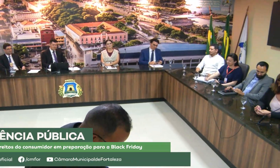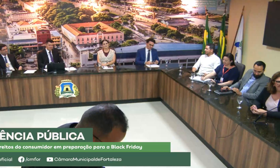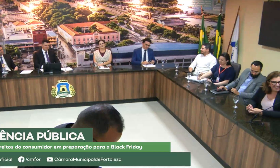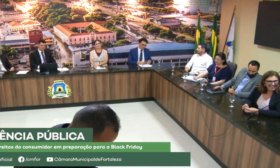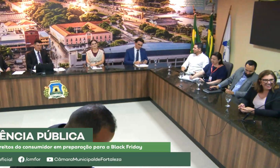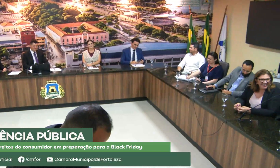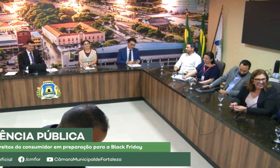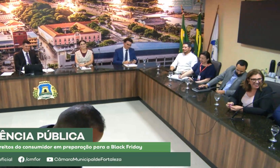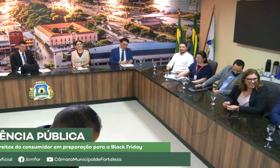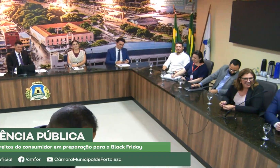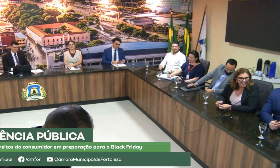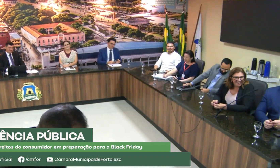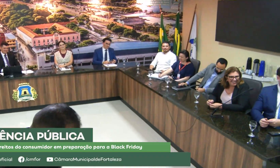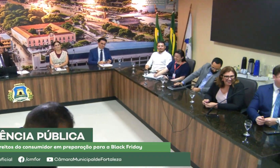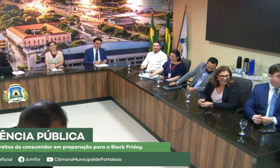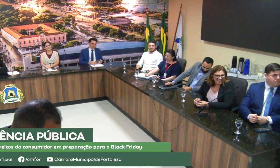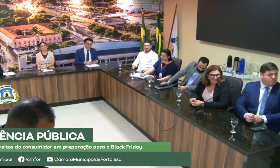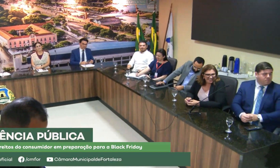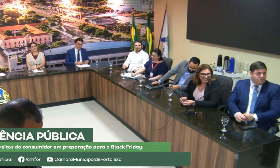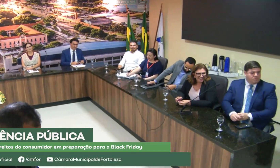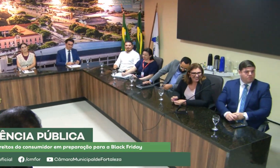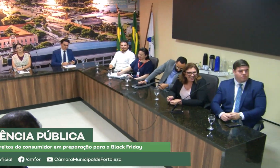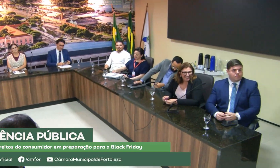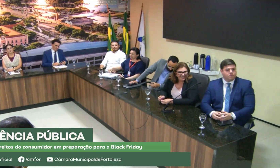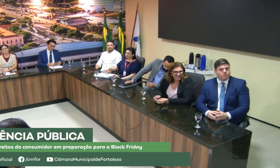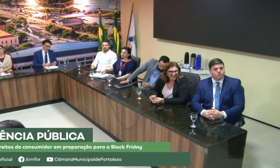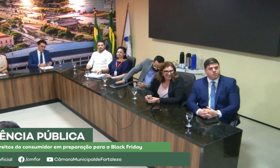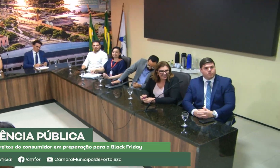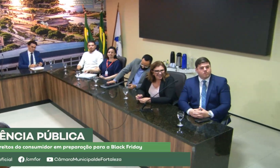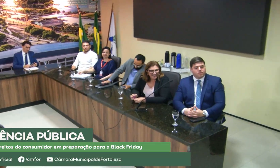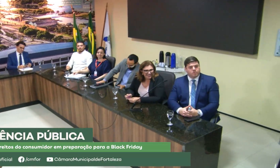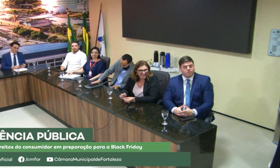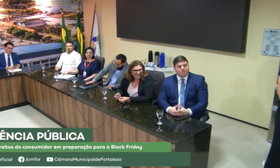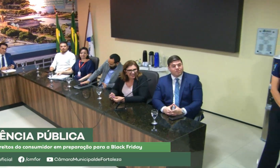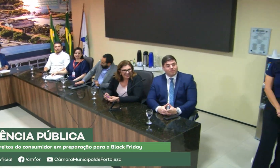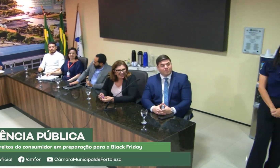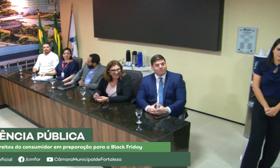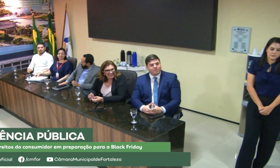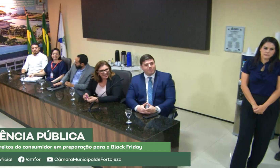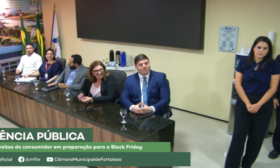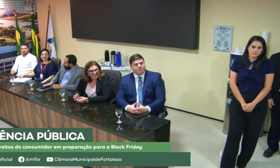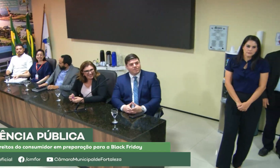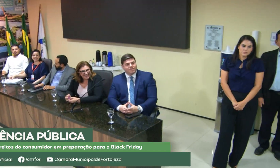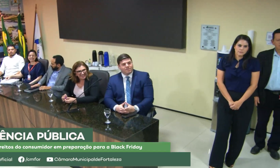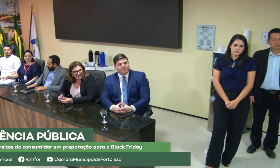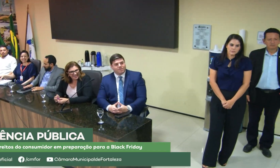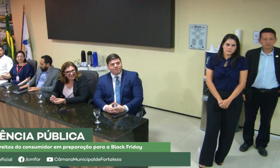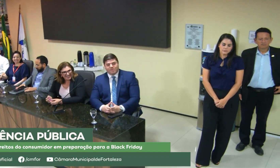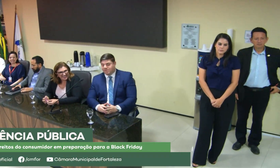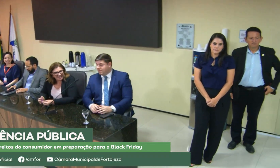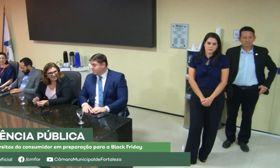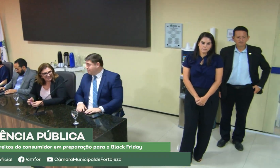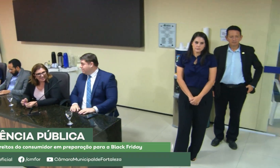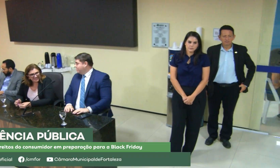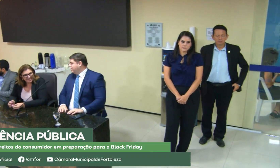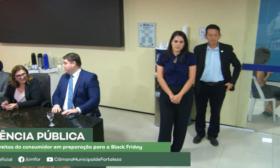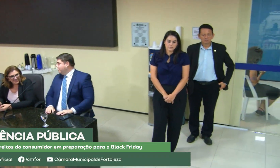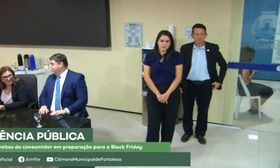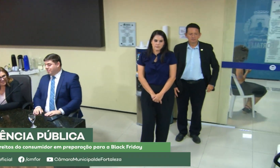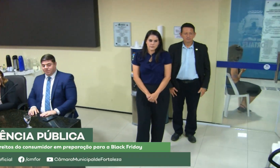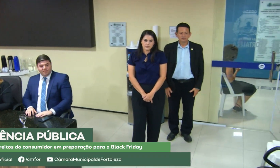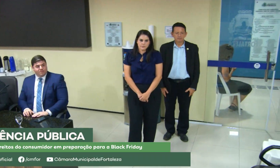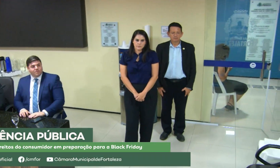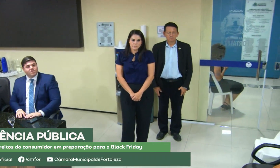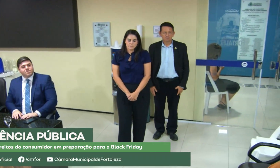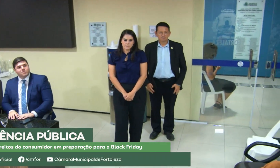golpe. Eu sou tão criteriosa com essas coisas, mas eu caí, impressionante. E a senhora falou sobre o Instagram. Aí